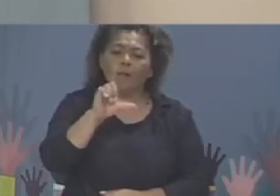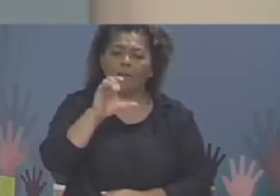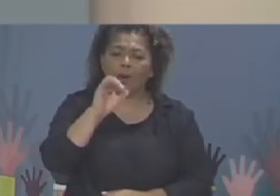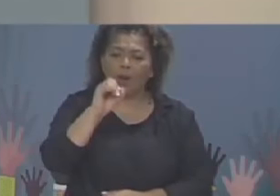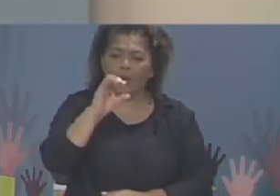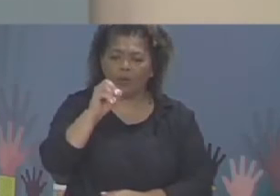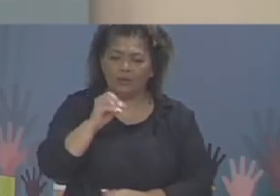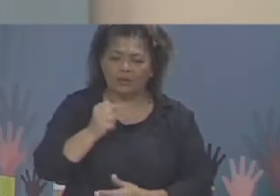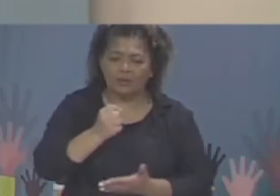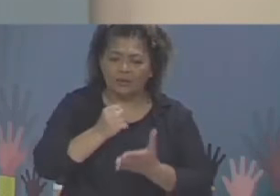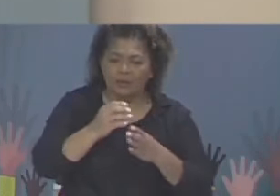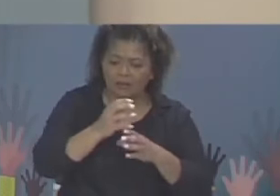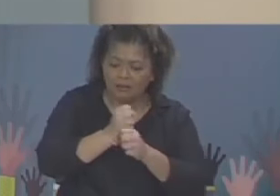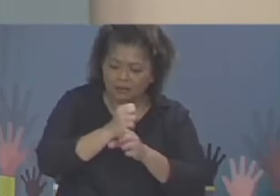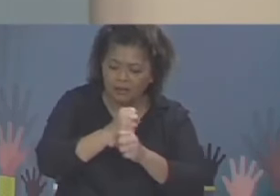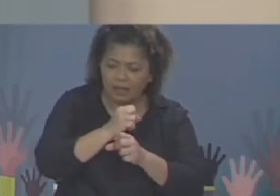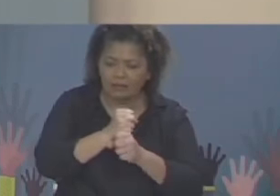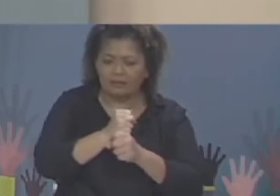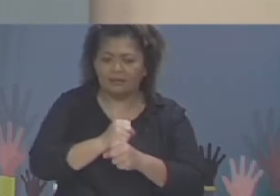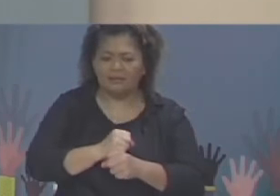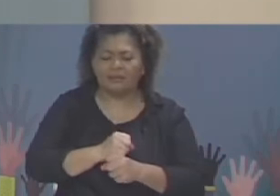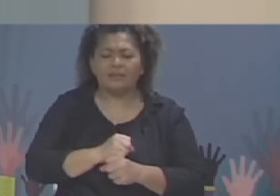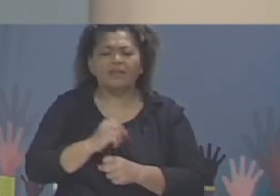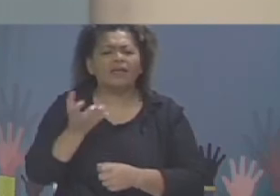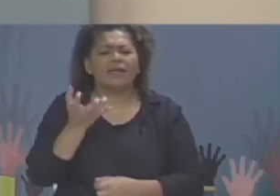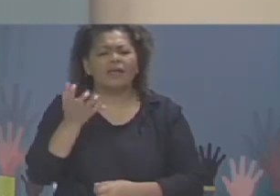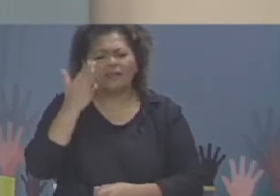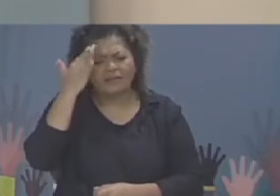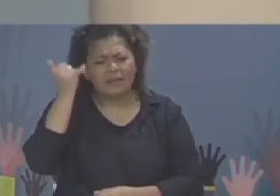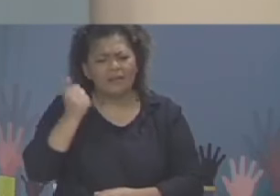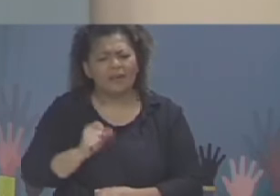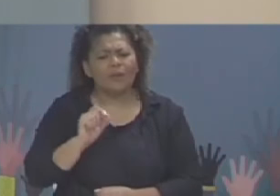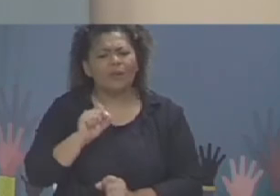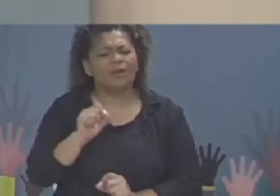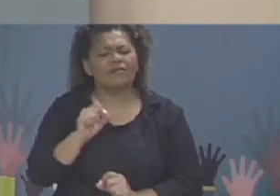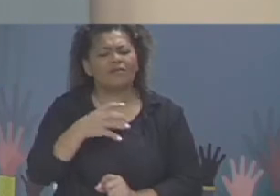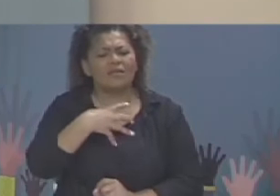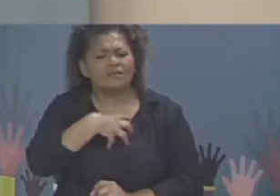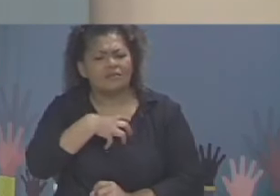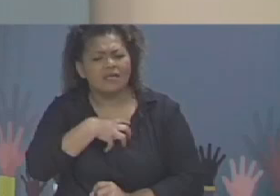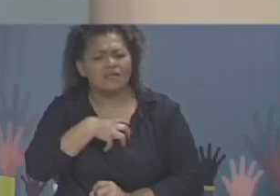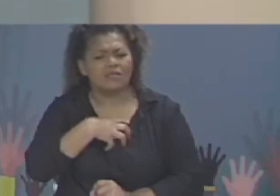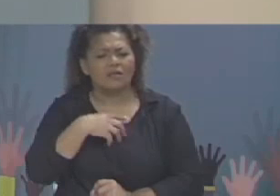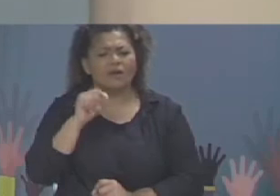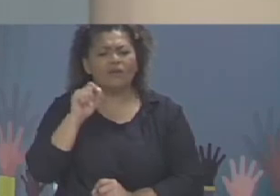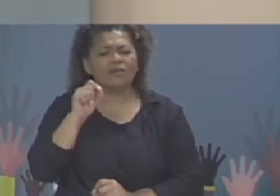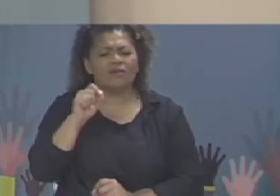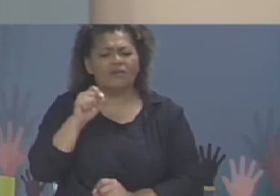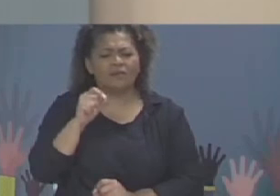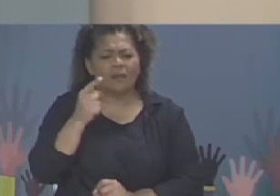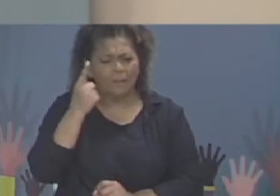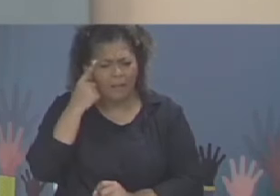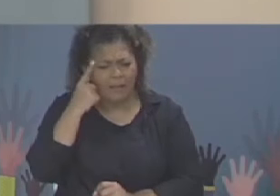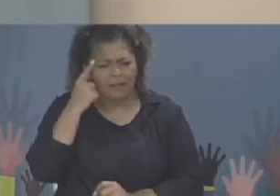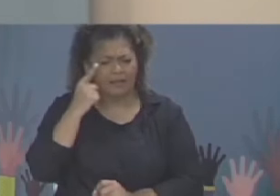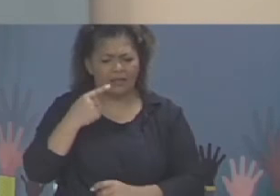da Renovação, nós queremos saber o que você sente e o que você acha desse debate. Entra agora em